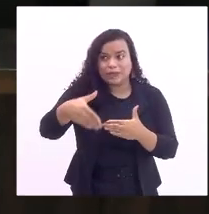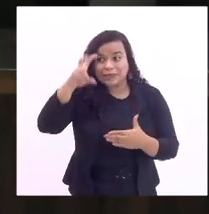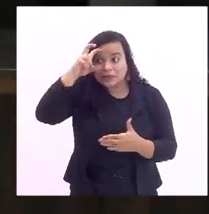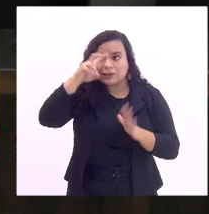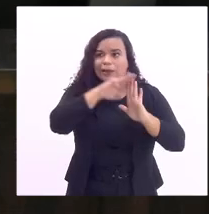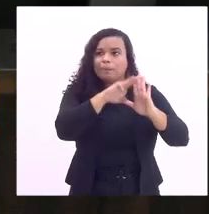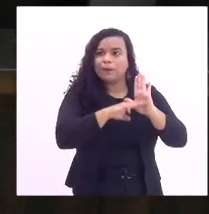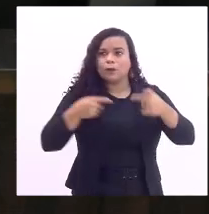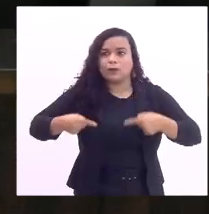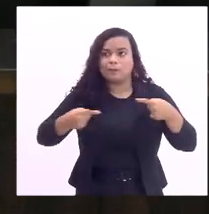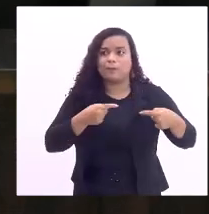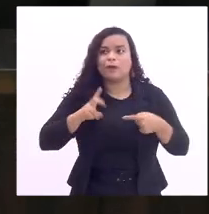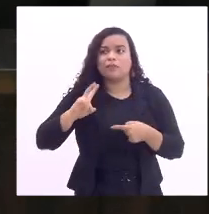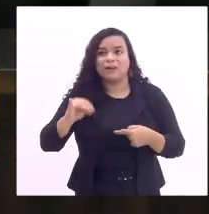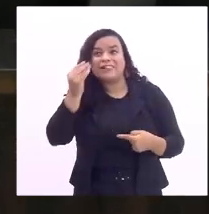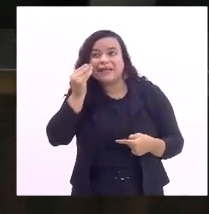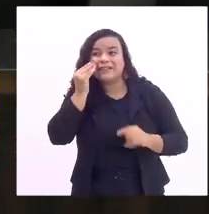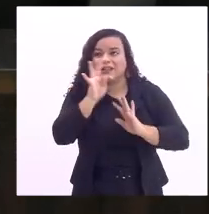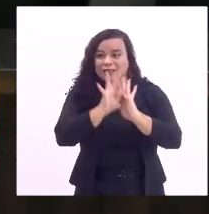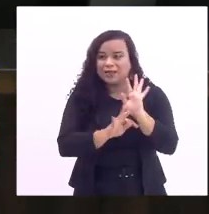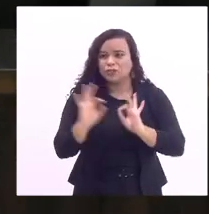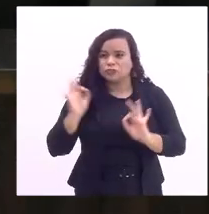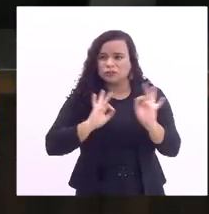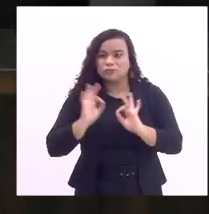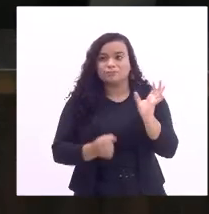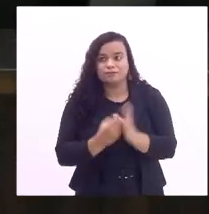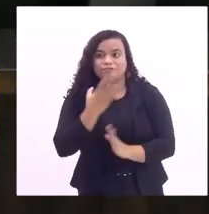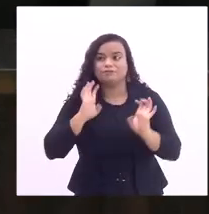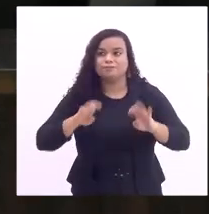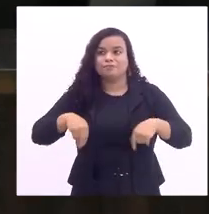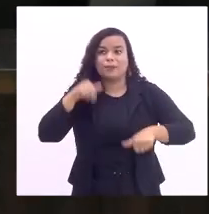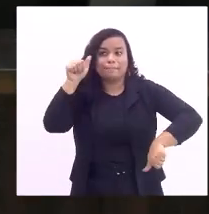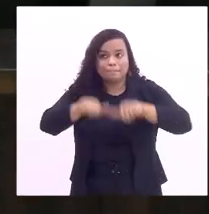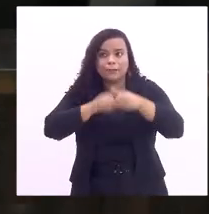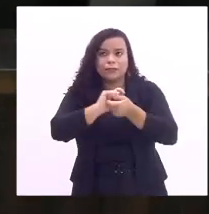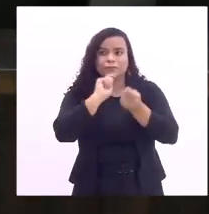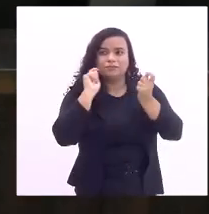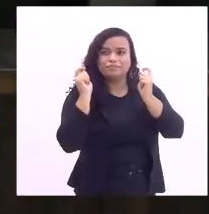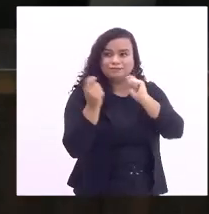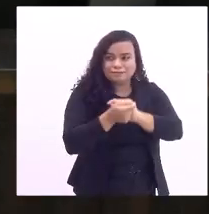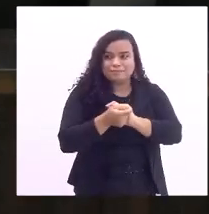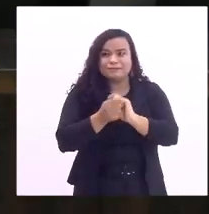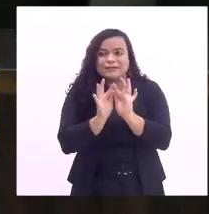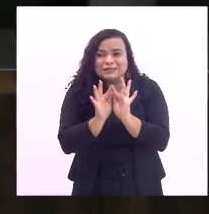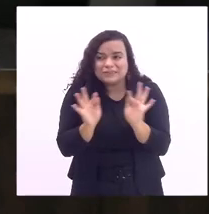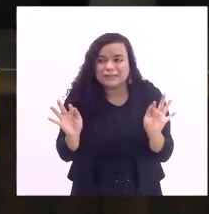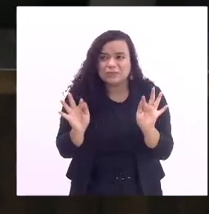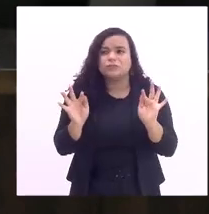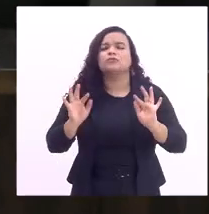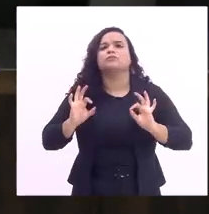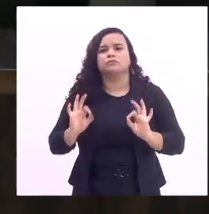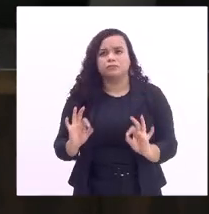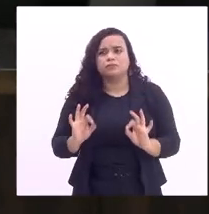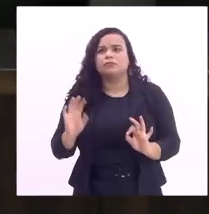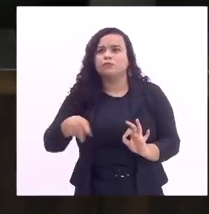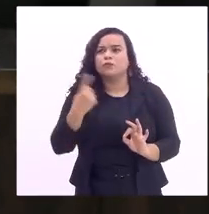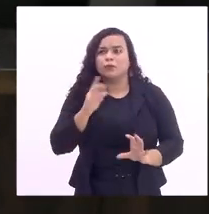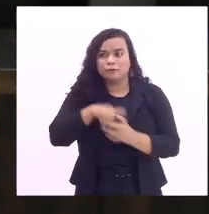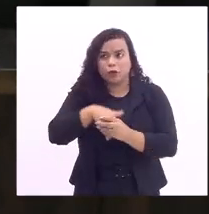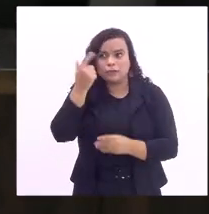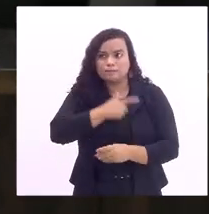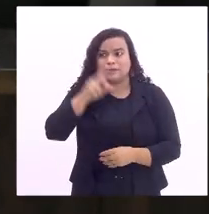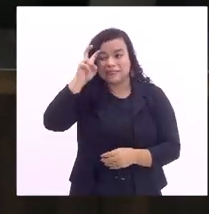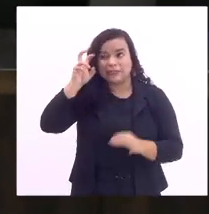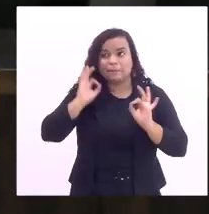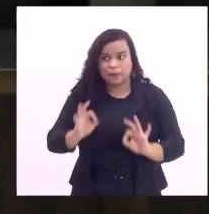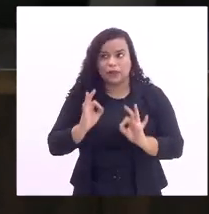pauta, tentar trabalhar o texto para que possamos modificar a menor mudança possível para que a gente possa votar na própria quinta,